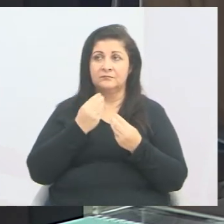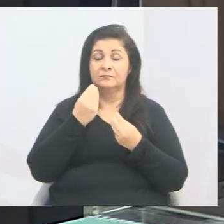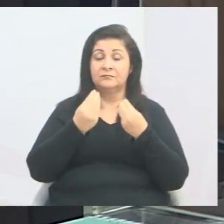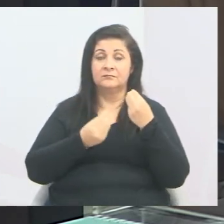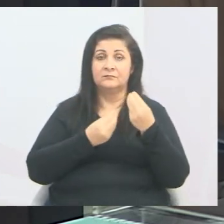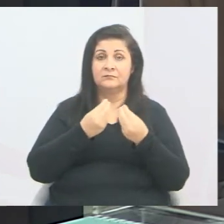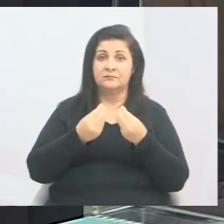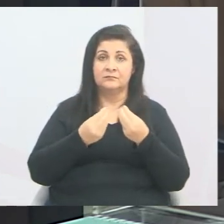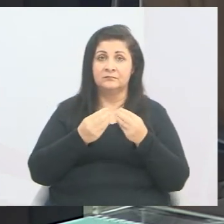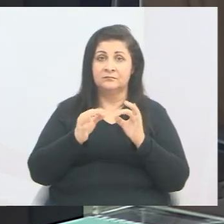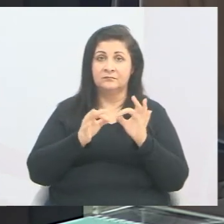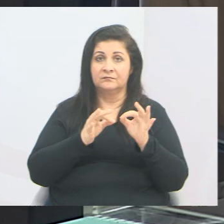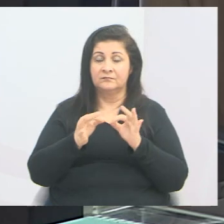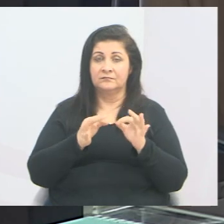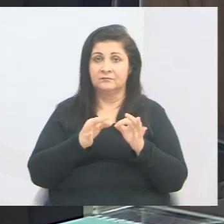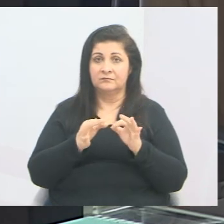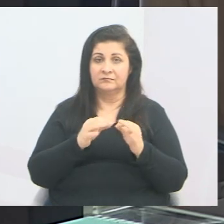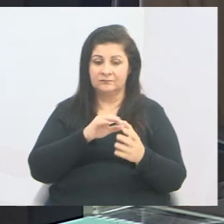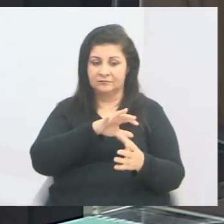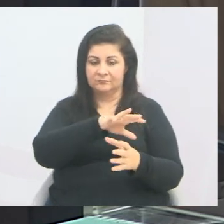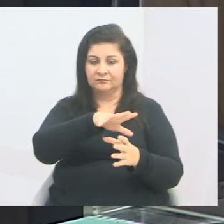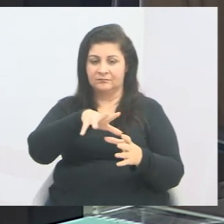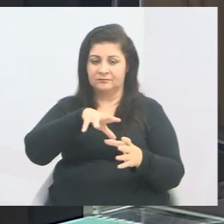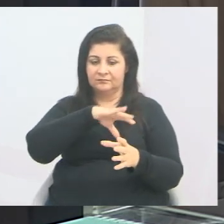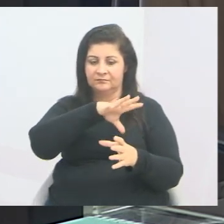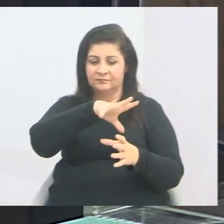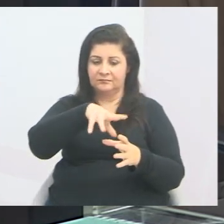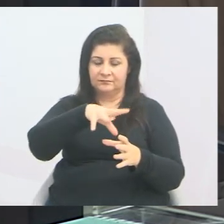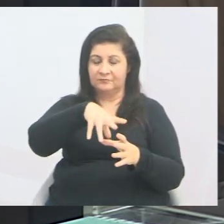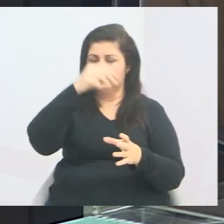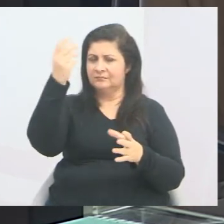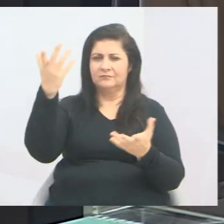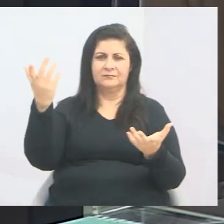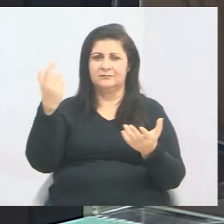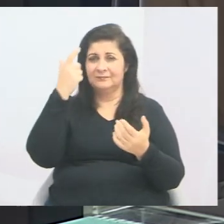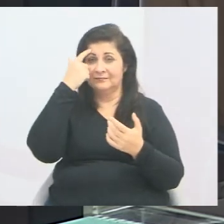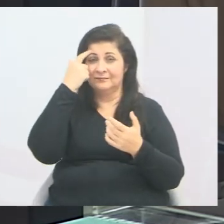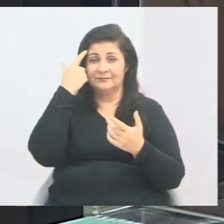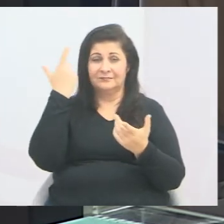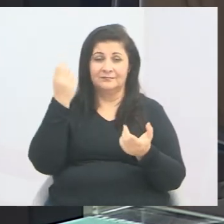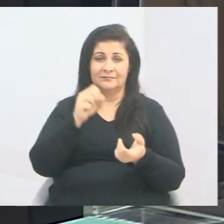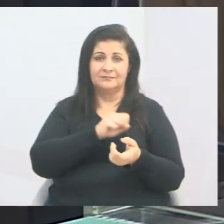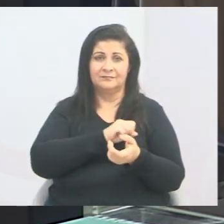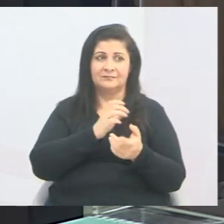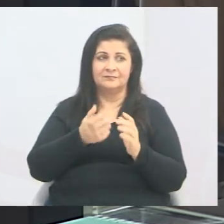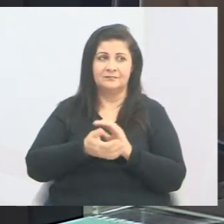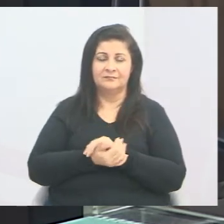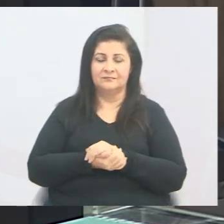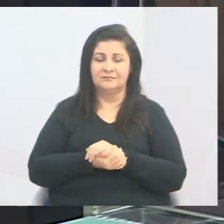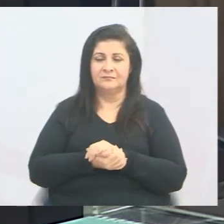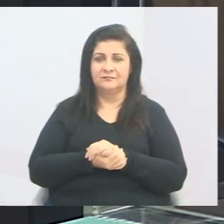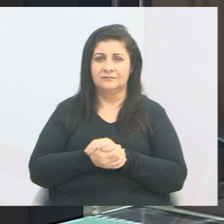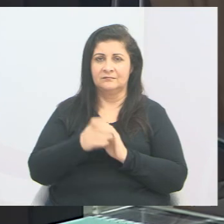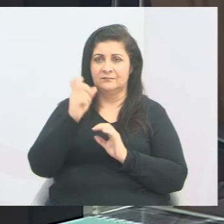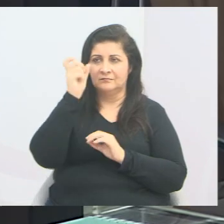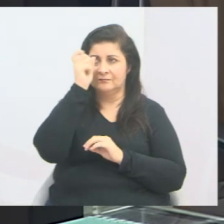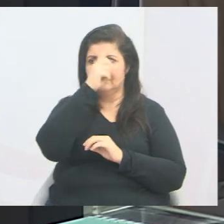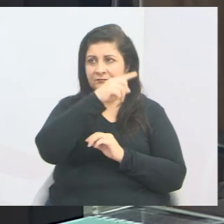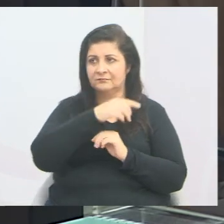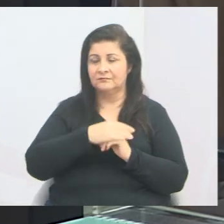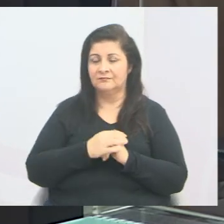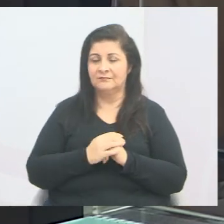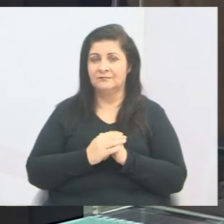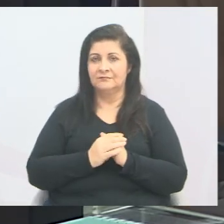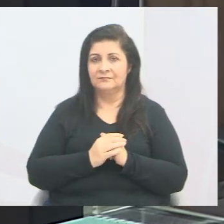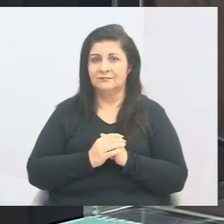caras pegaram uma bola de cristal e ficaram ali, é tanto. Então é difícil. Mas